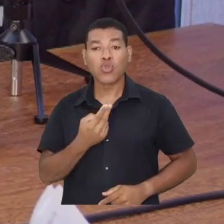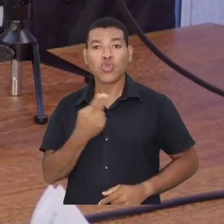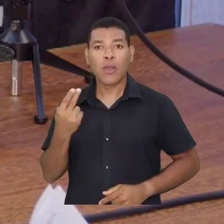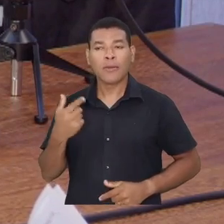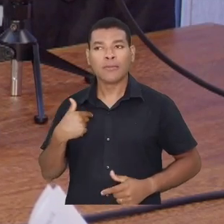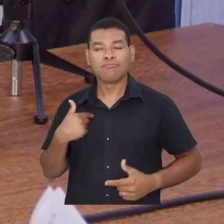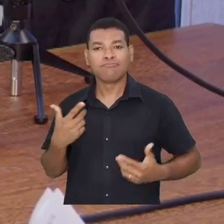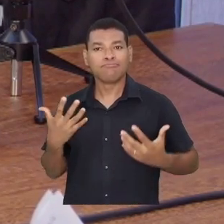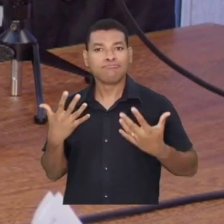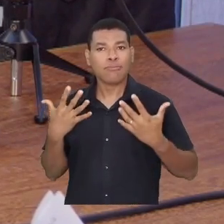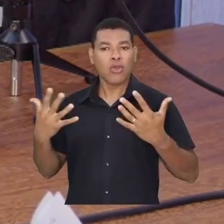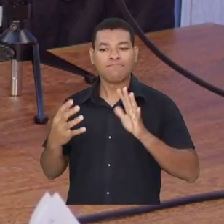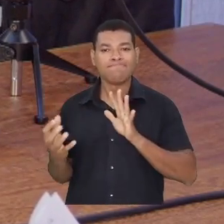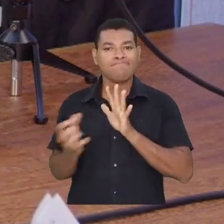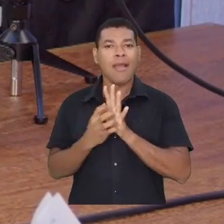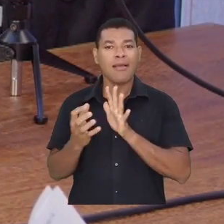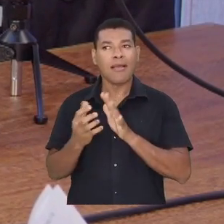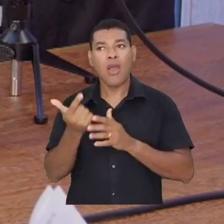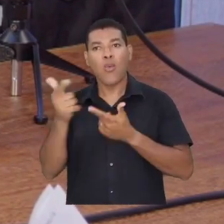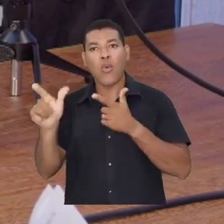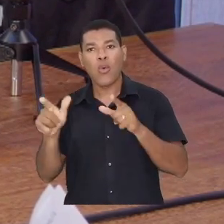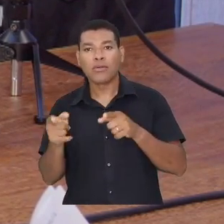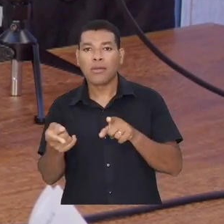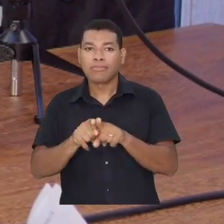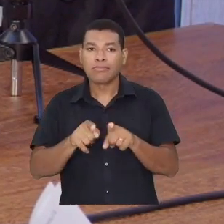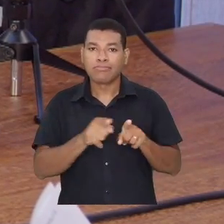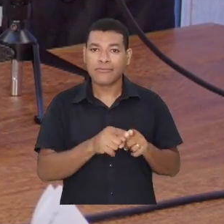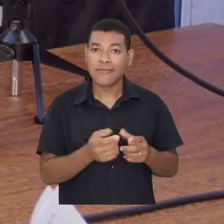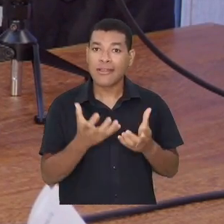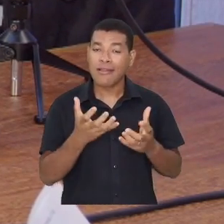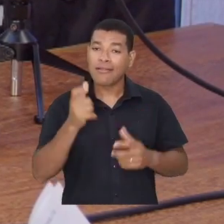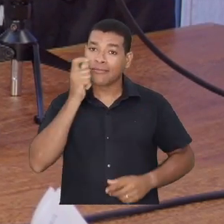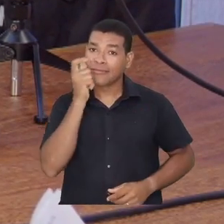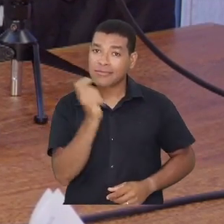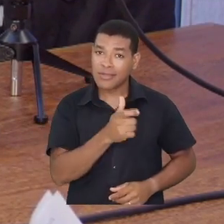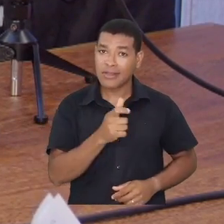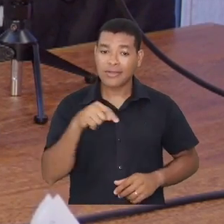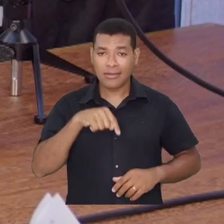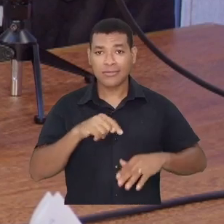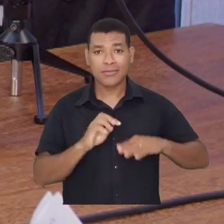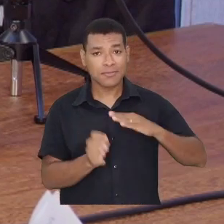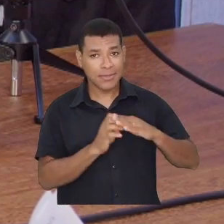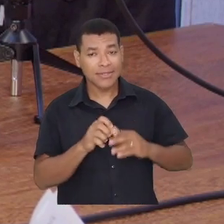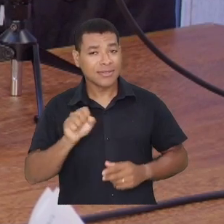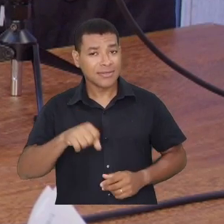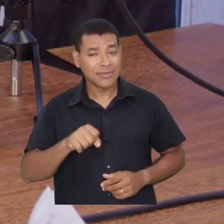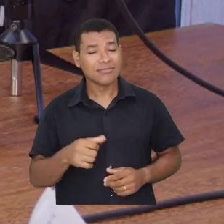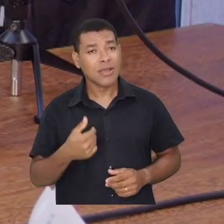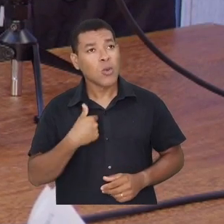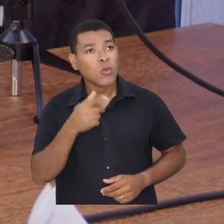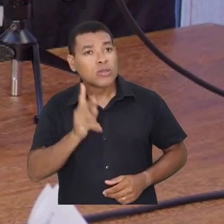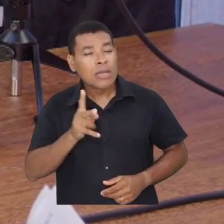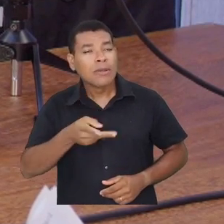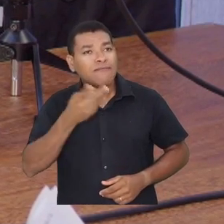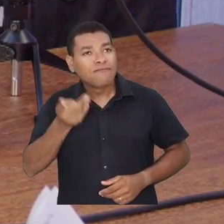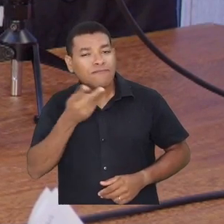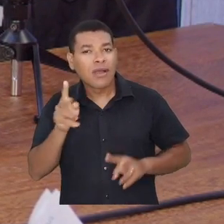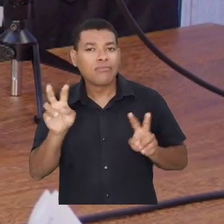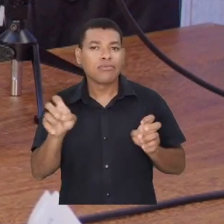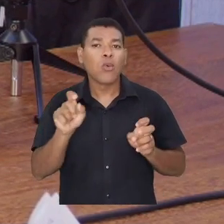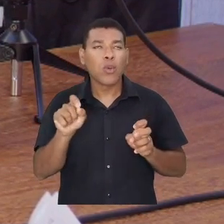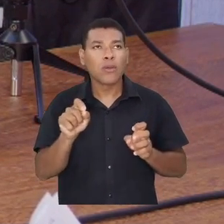para que outros clientes, parceiros queiram também, né, fazer a parceria com a empresa. E aí eu costumo dizer assim, tudo